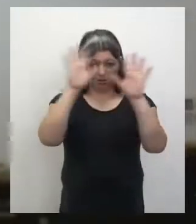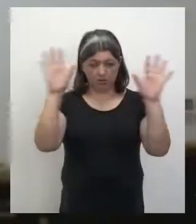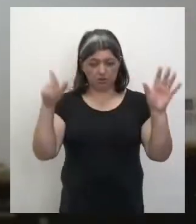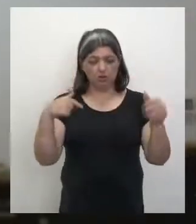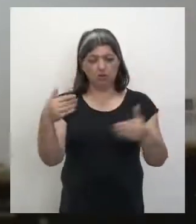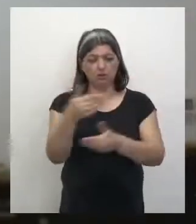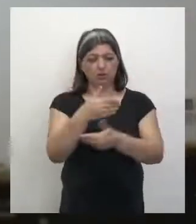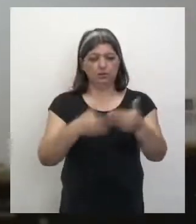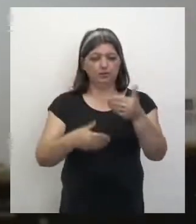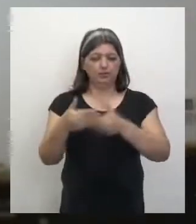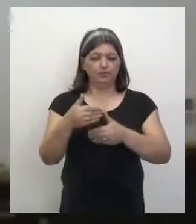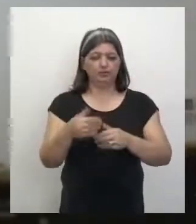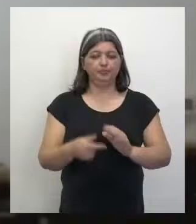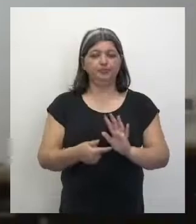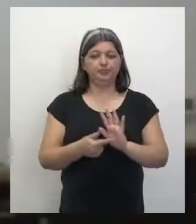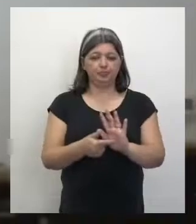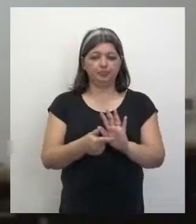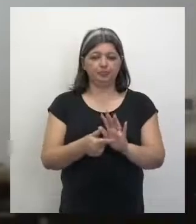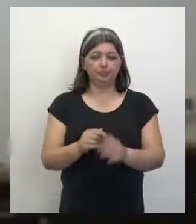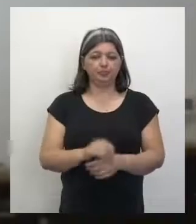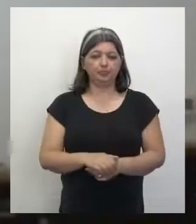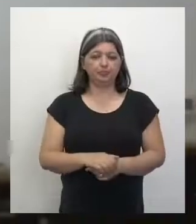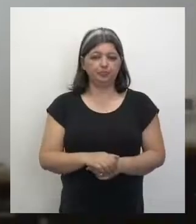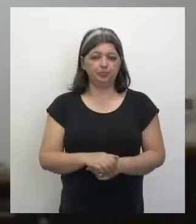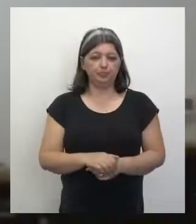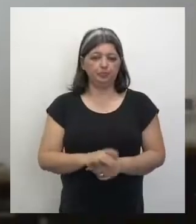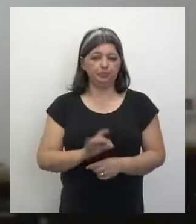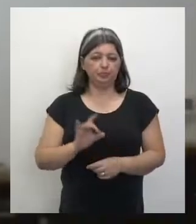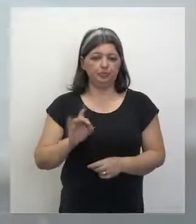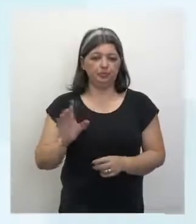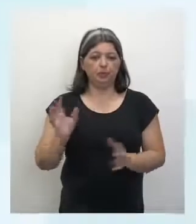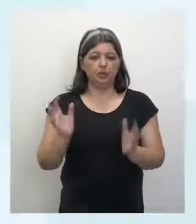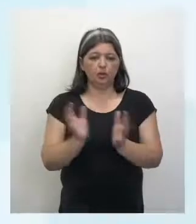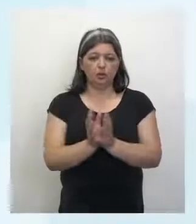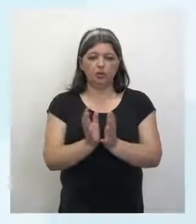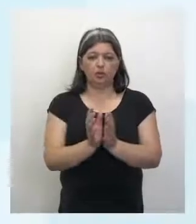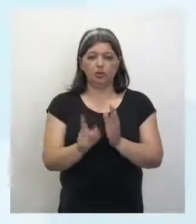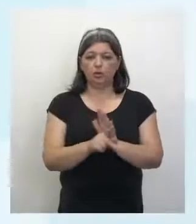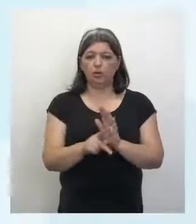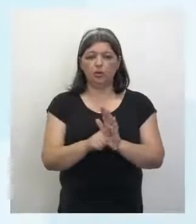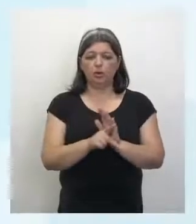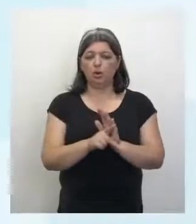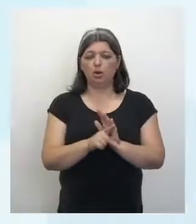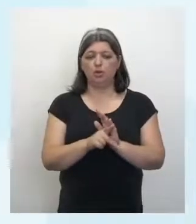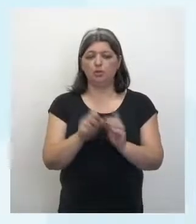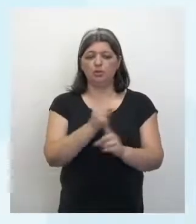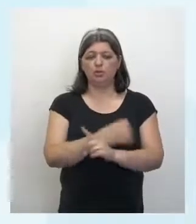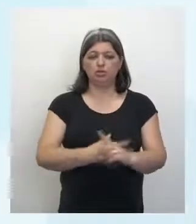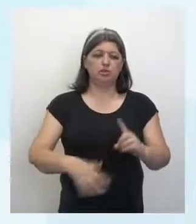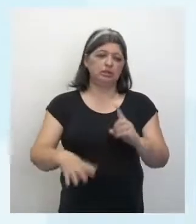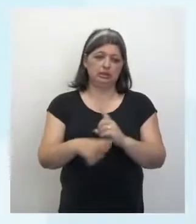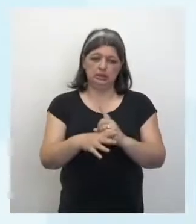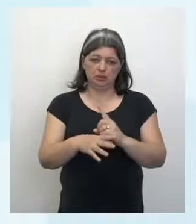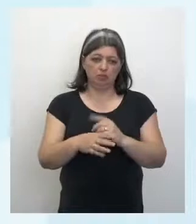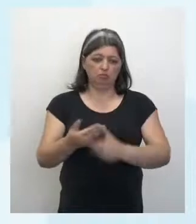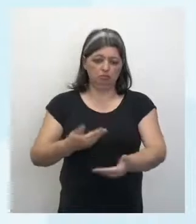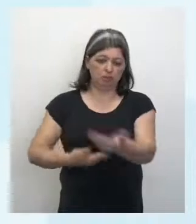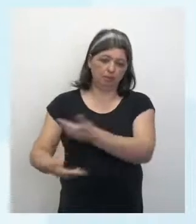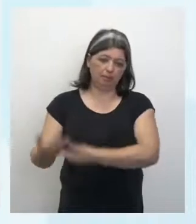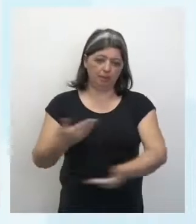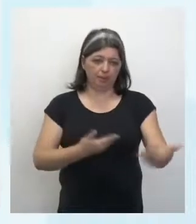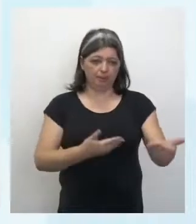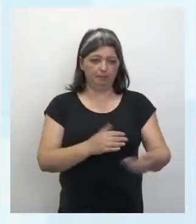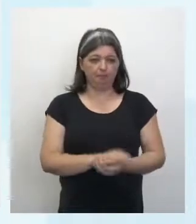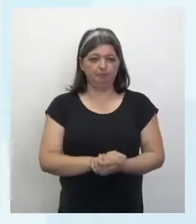no slide que fala, não esse slide próximo, que fala de grupos sociais da cidadania, o que fala sobre socialização. Pode passar o